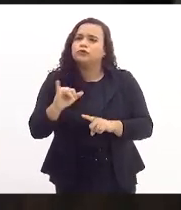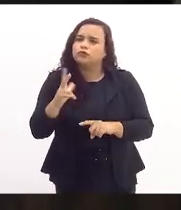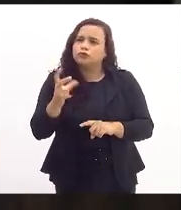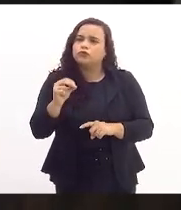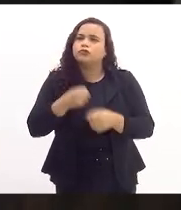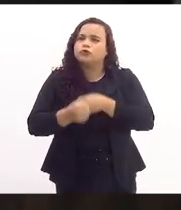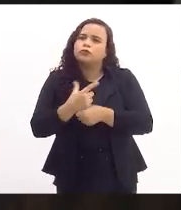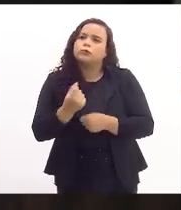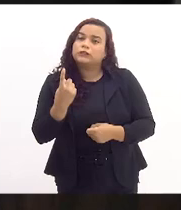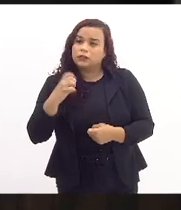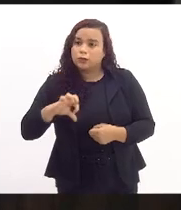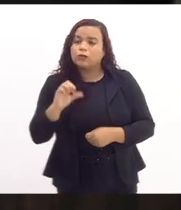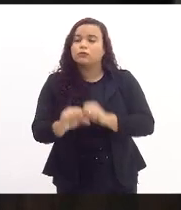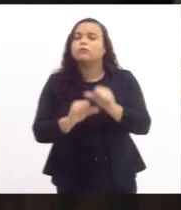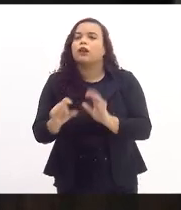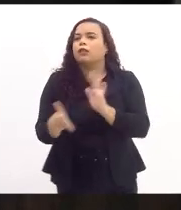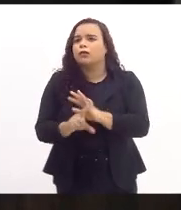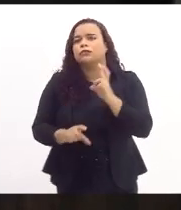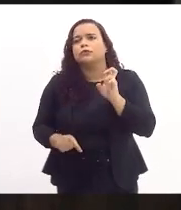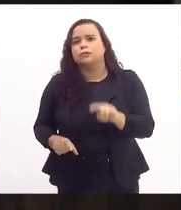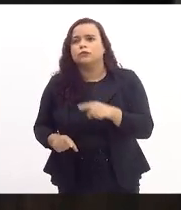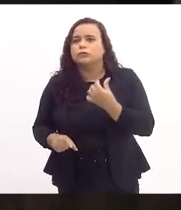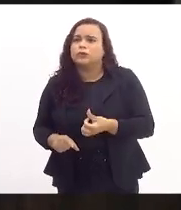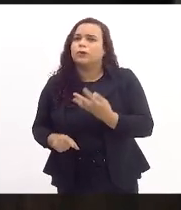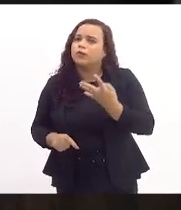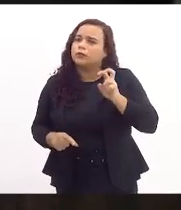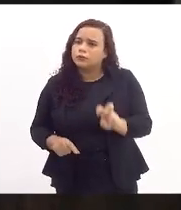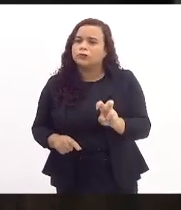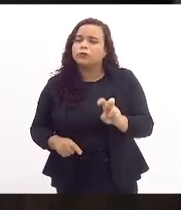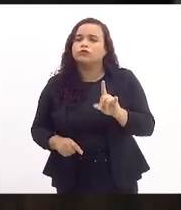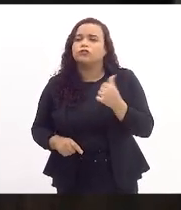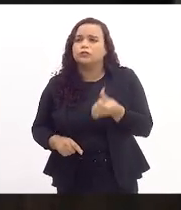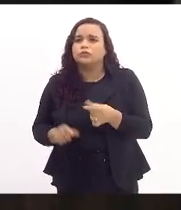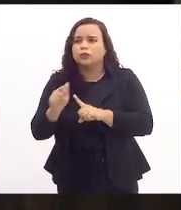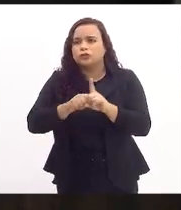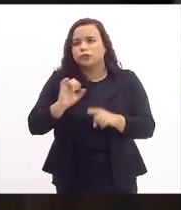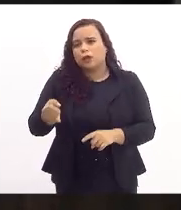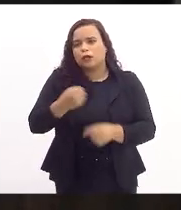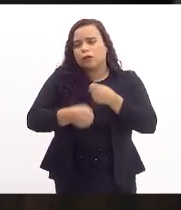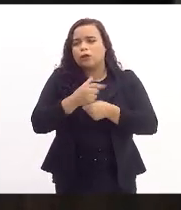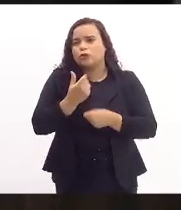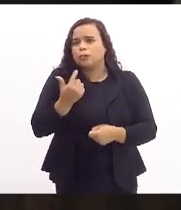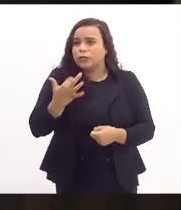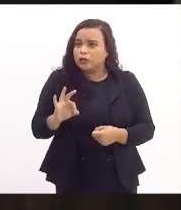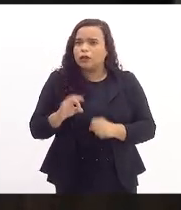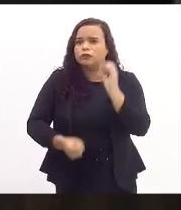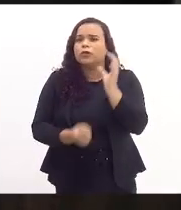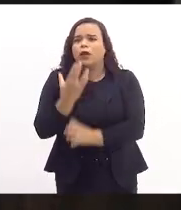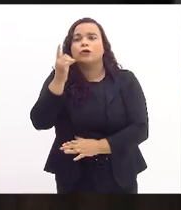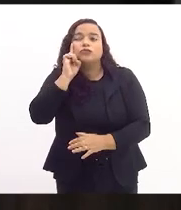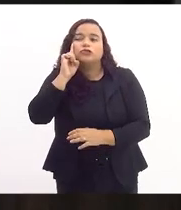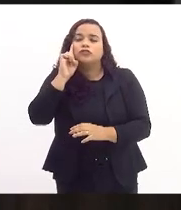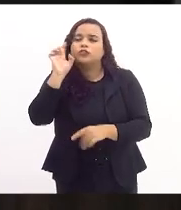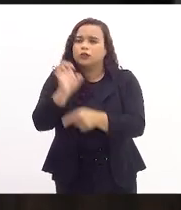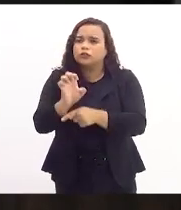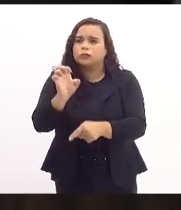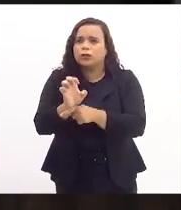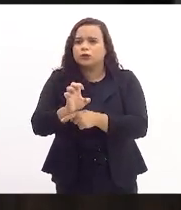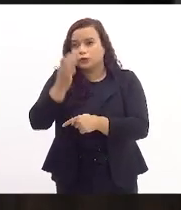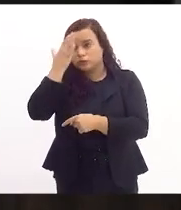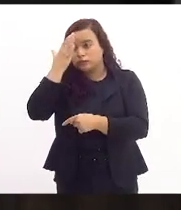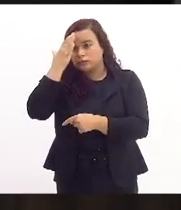19 que altera lei Civil 1645/16 de Janeiro de2010 para instituir o dia Estadual da